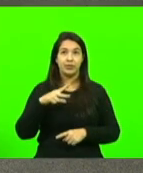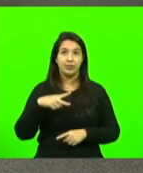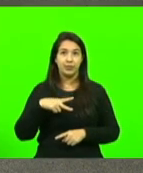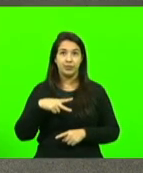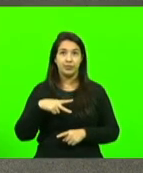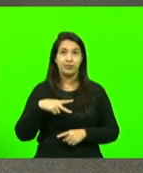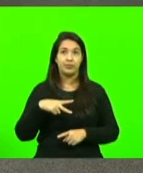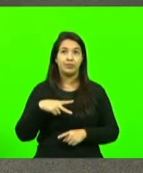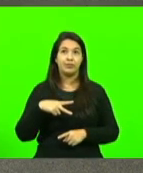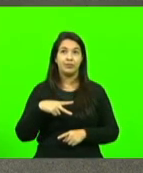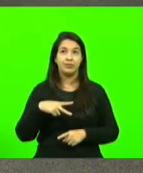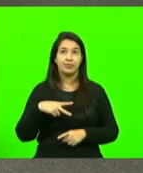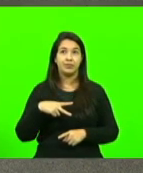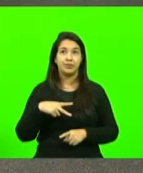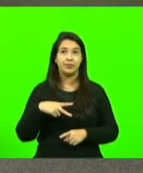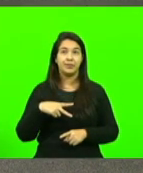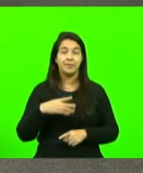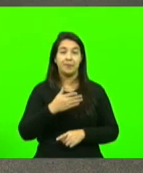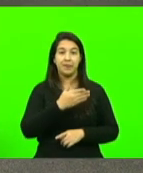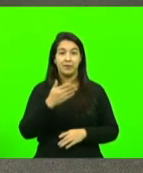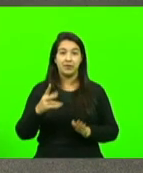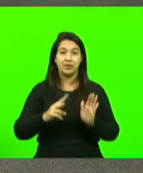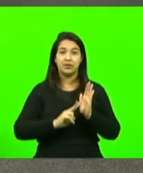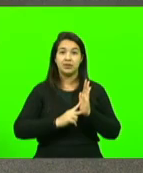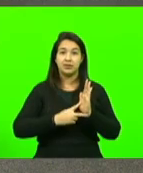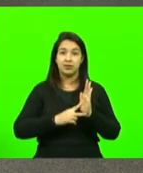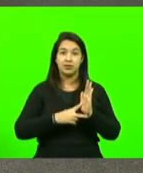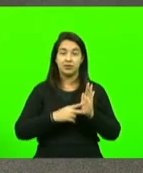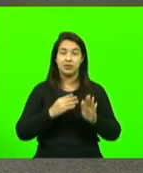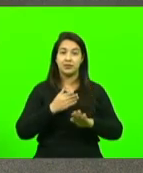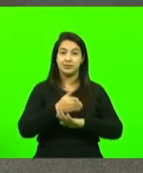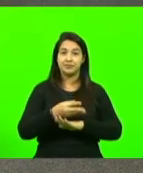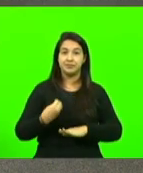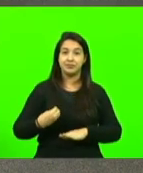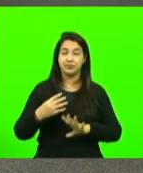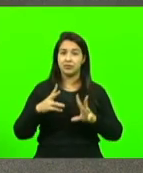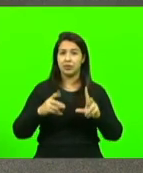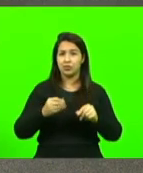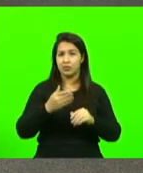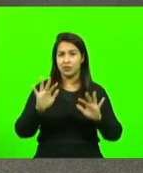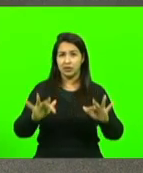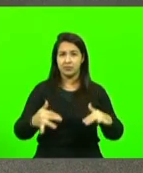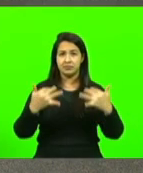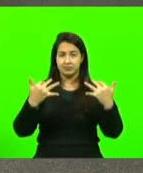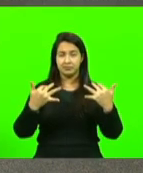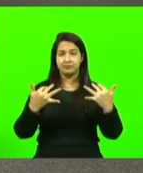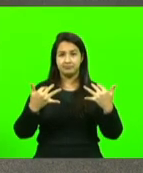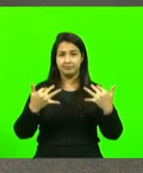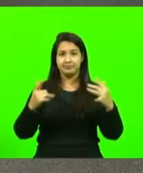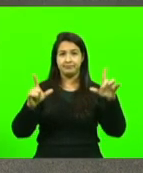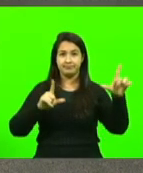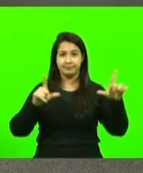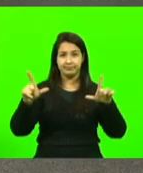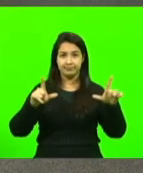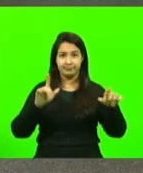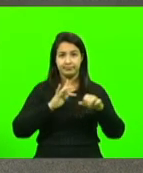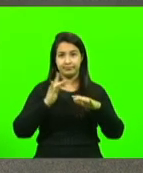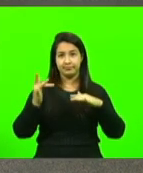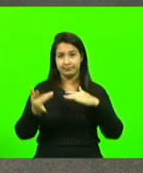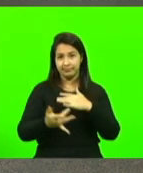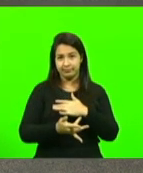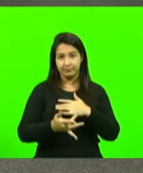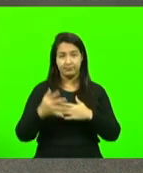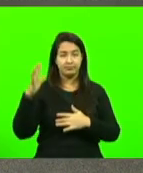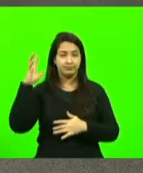e os sindicalistas presentes e também a todos e todas que nos acompanham pelas pelas redes